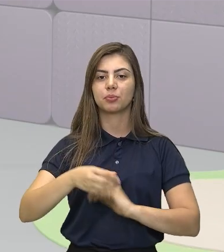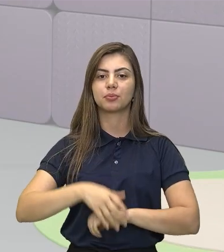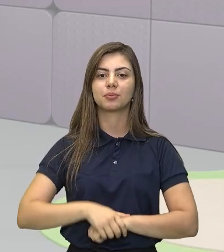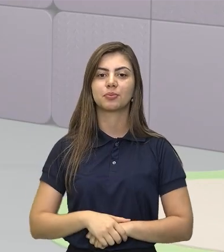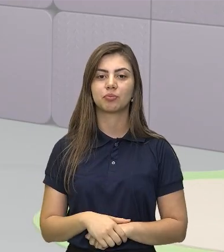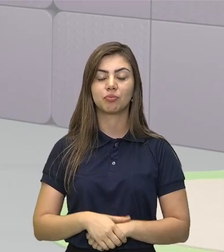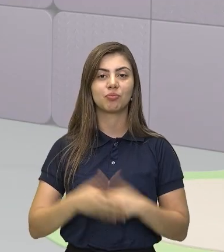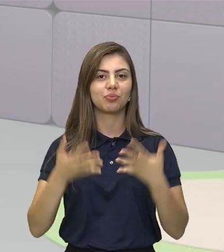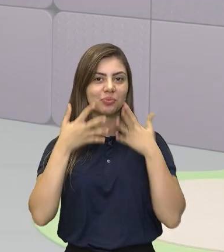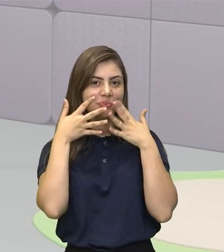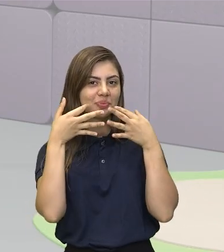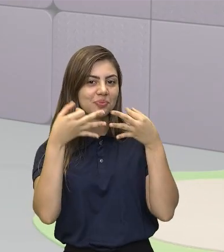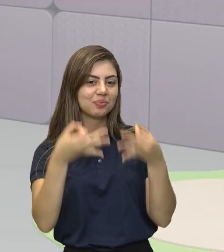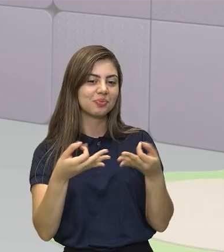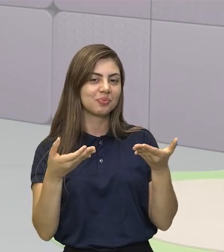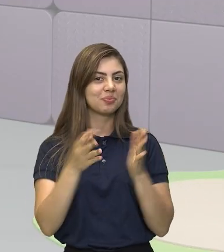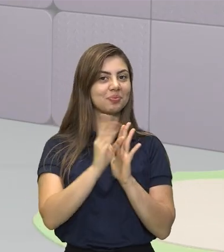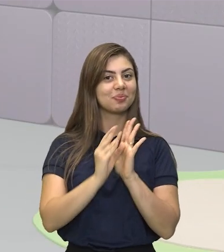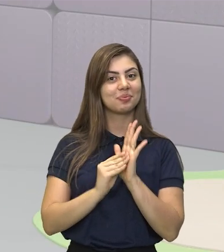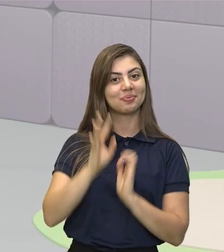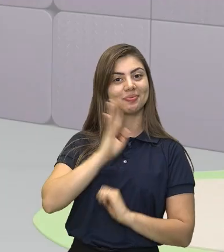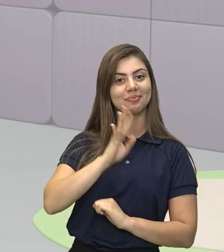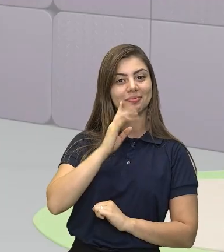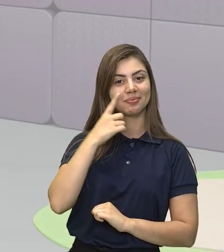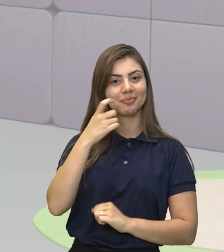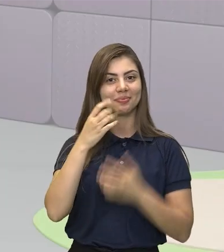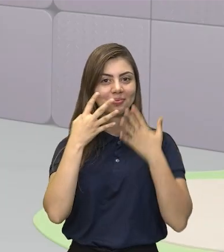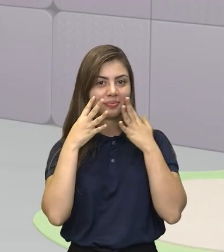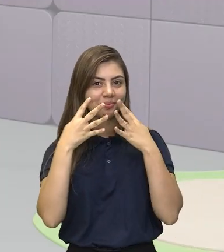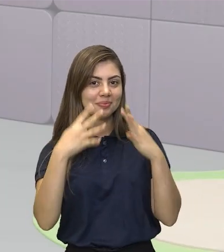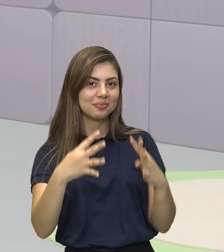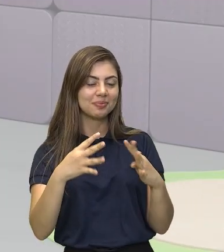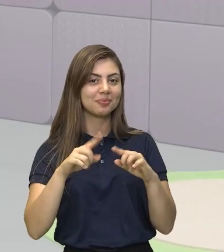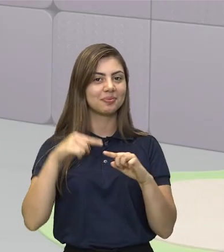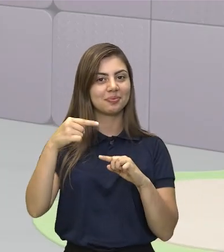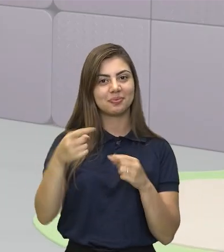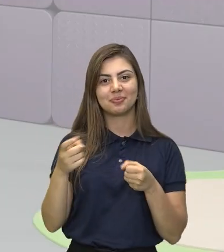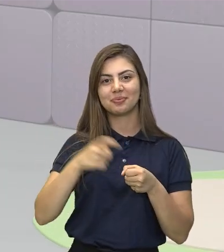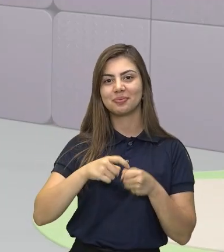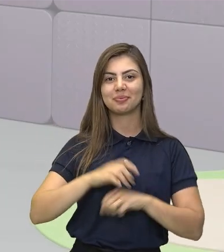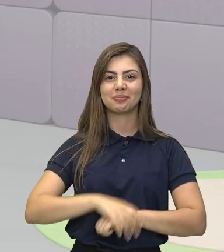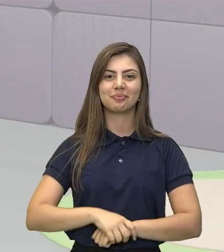Então fiquem ligados, esse conteúdo é bem interessante, preste atenção e daqui a pouco a gente está de volta.